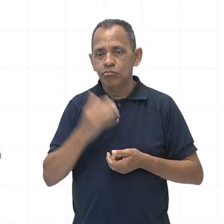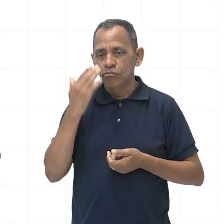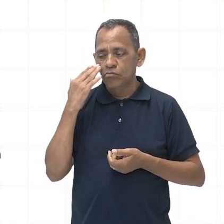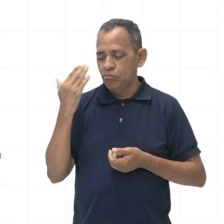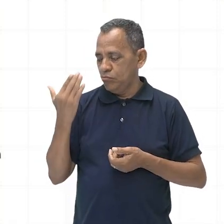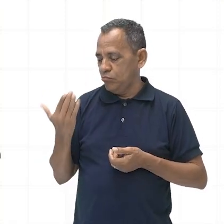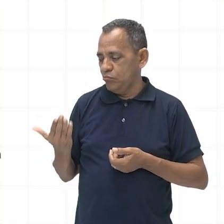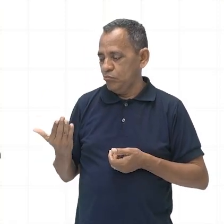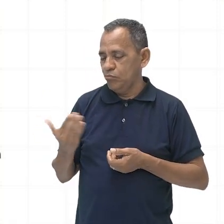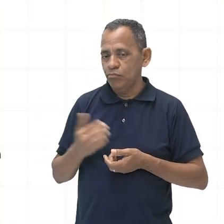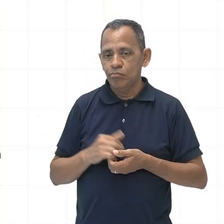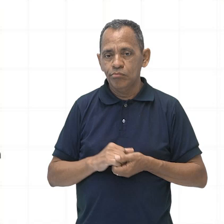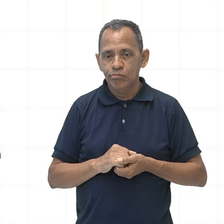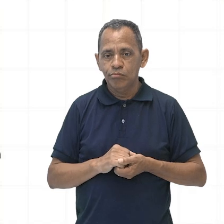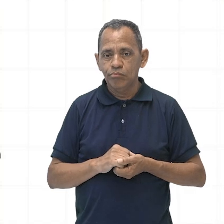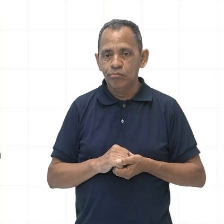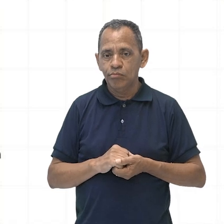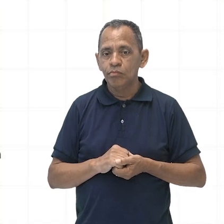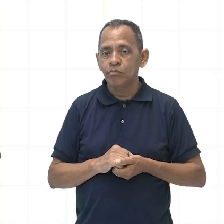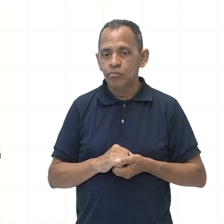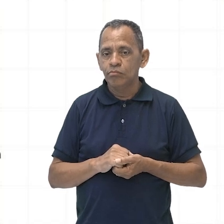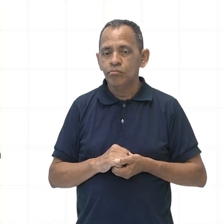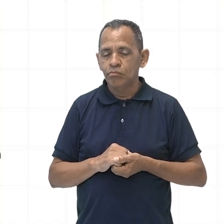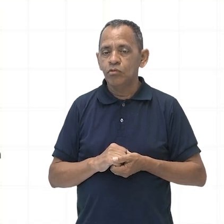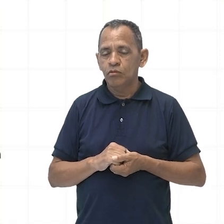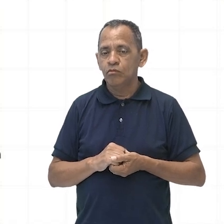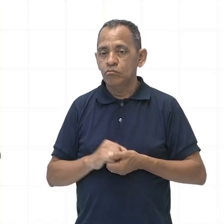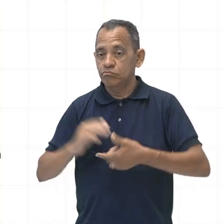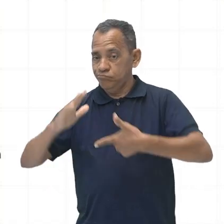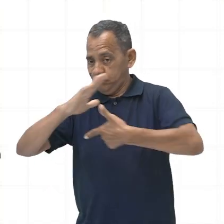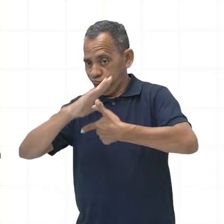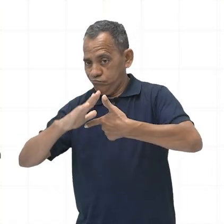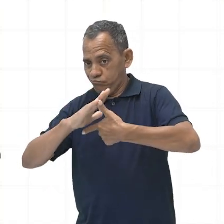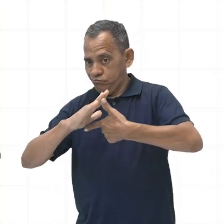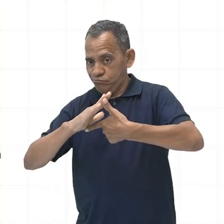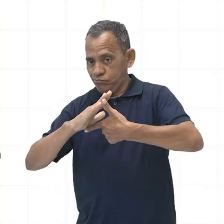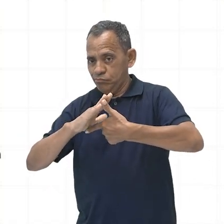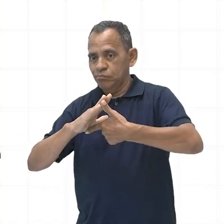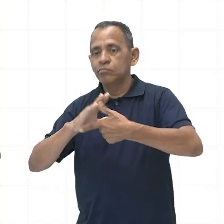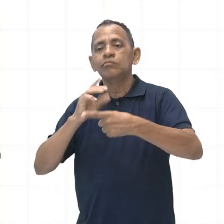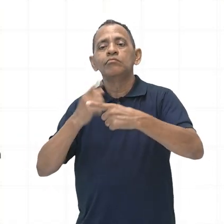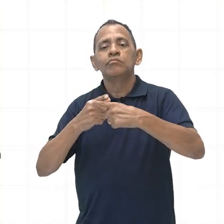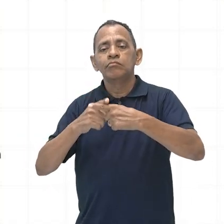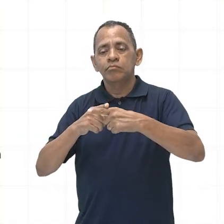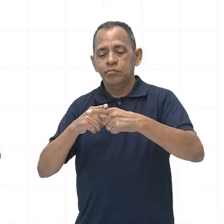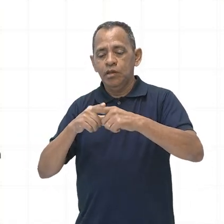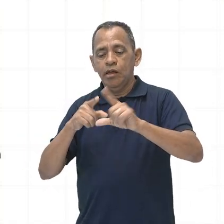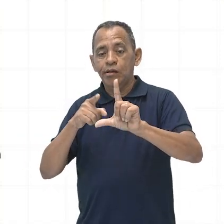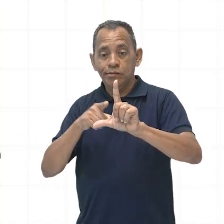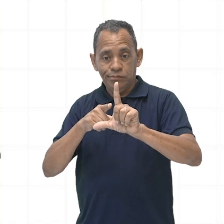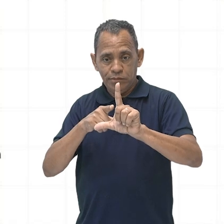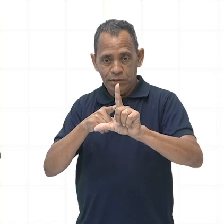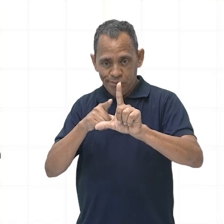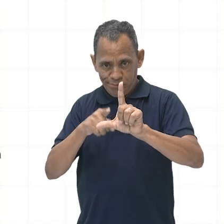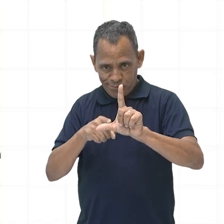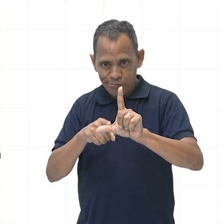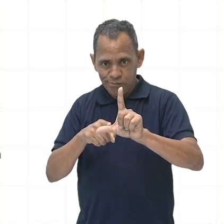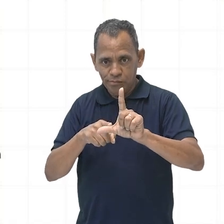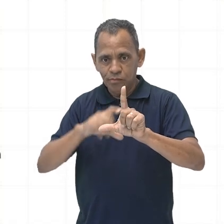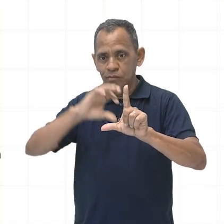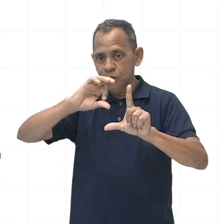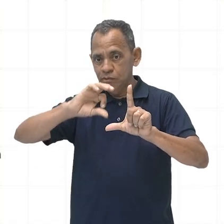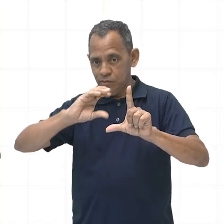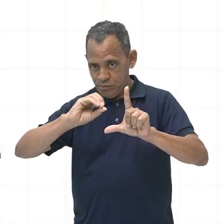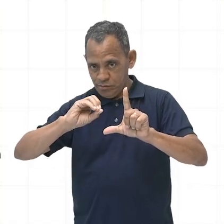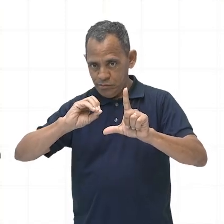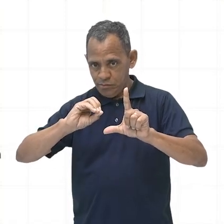só, o triângulo que é retângulo, porque esse ângulo aqui de baixo, ele é de 90